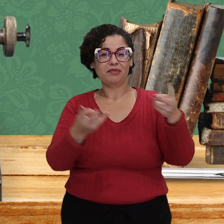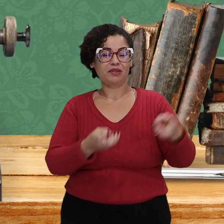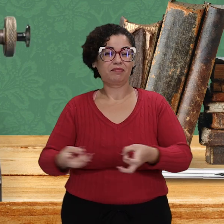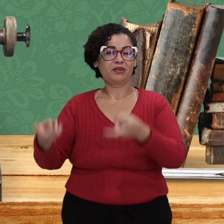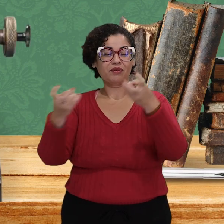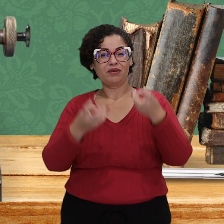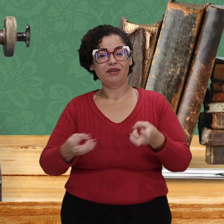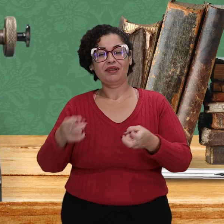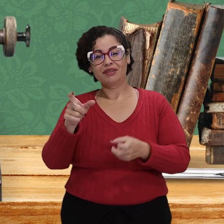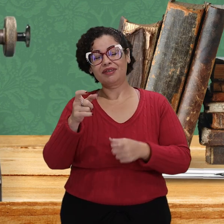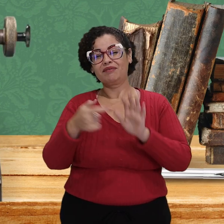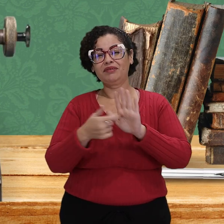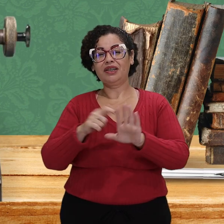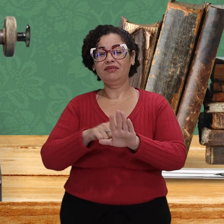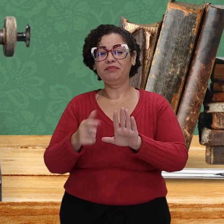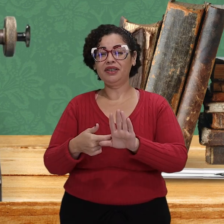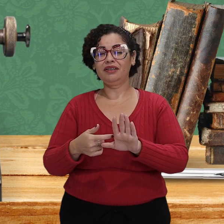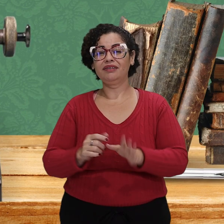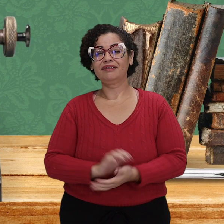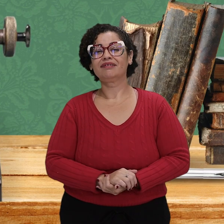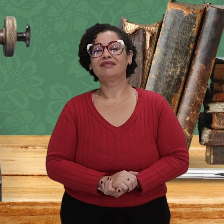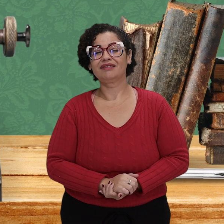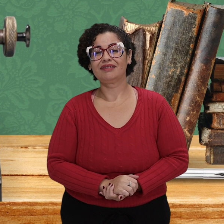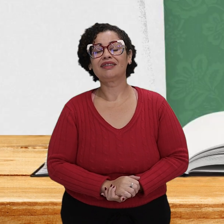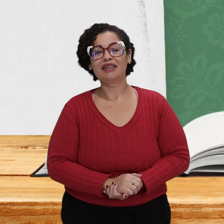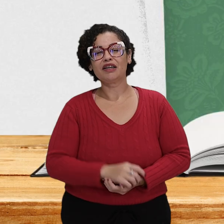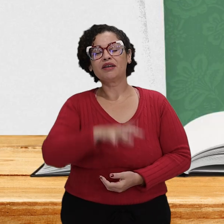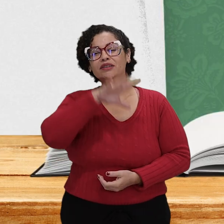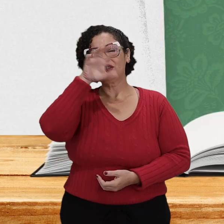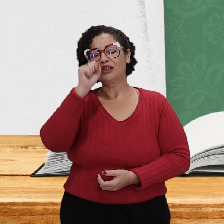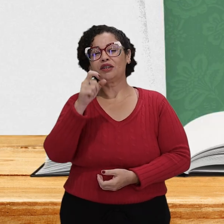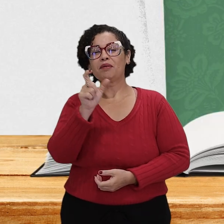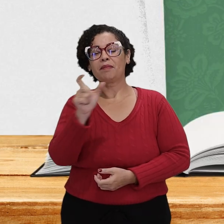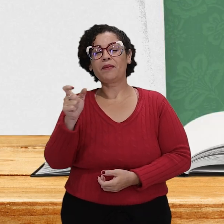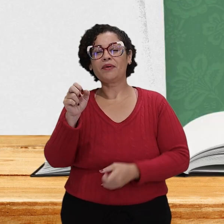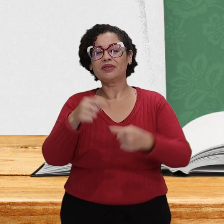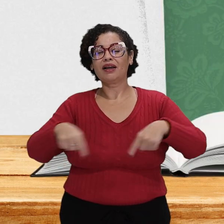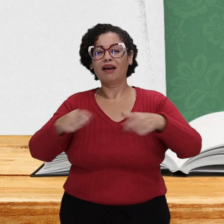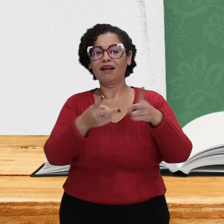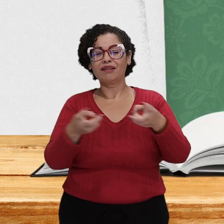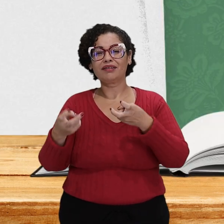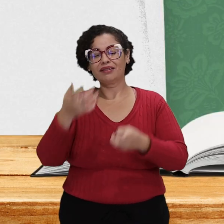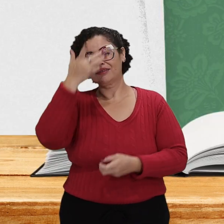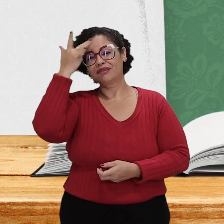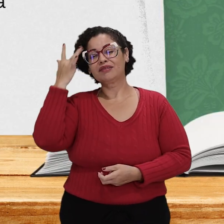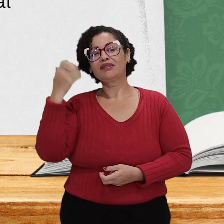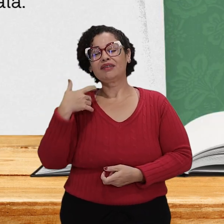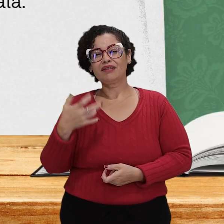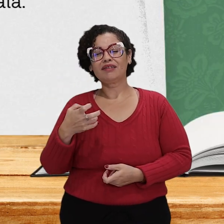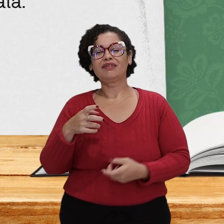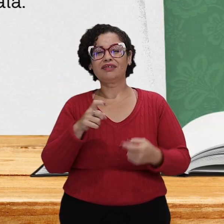continuarmos explorando essa figura. O perfume doce invadiu a sala. Temos